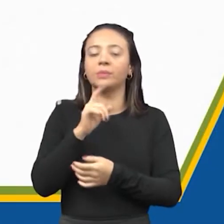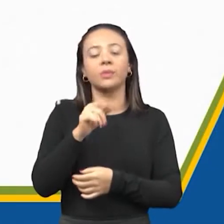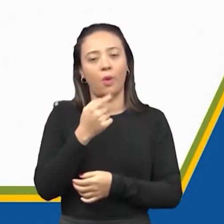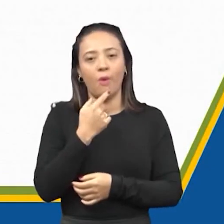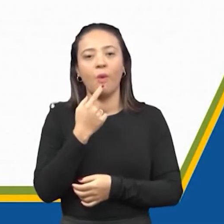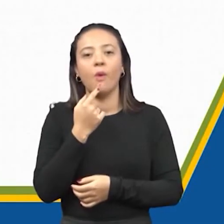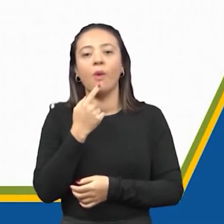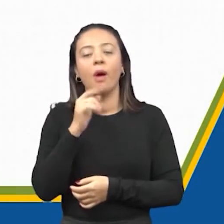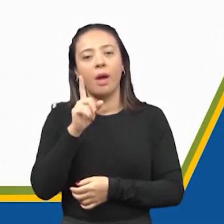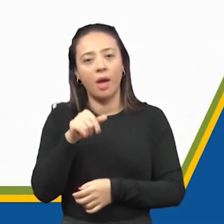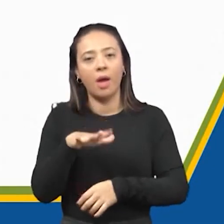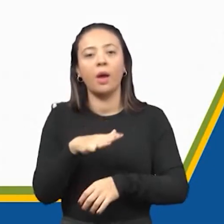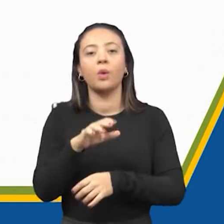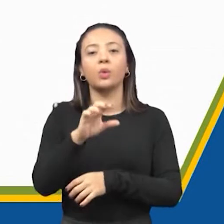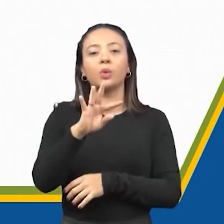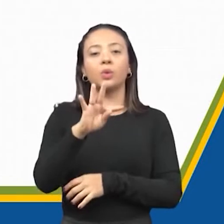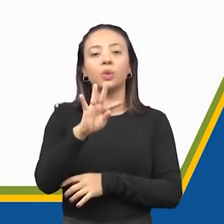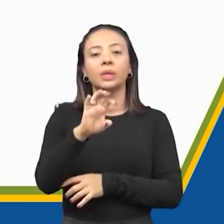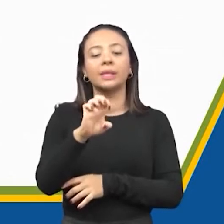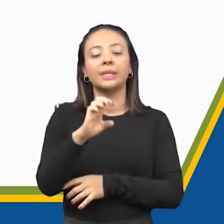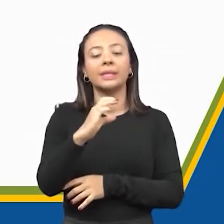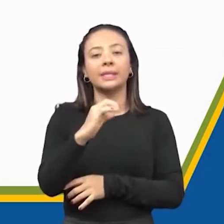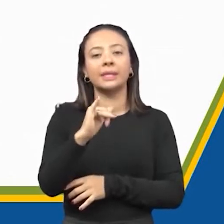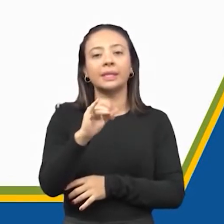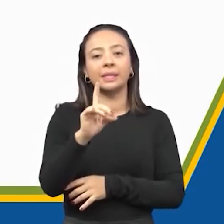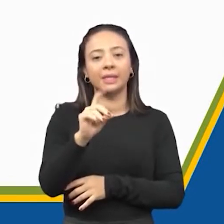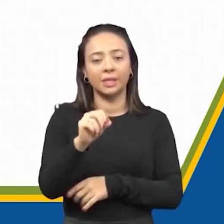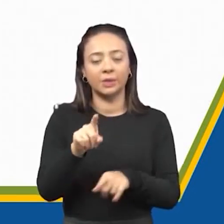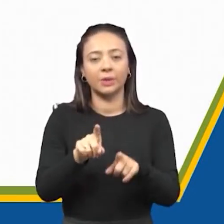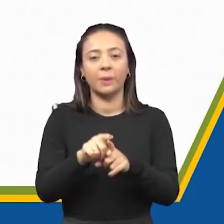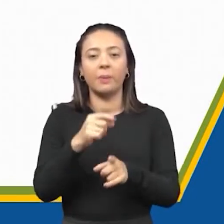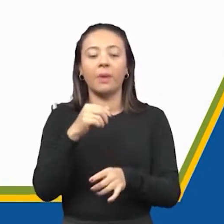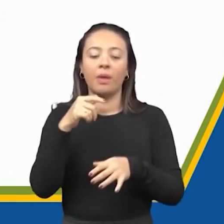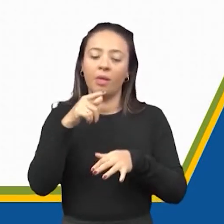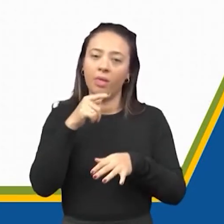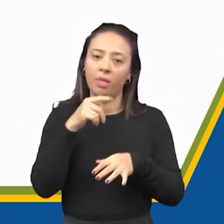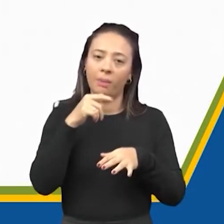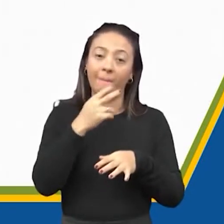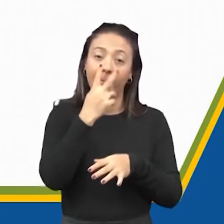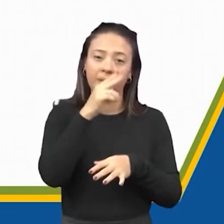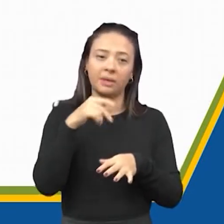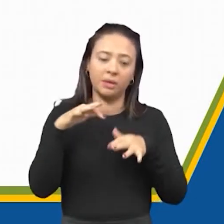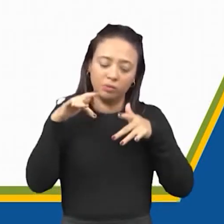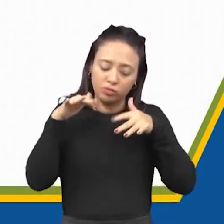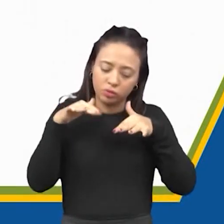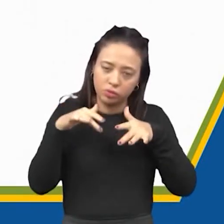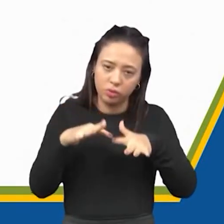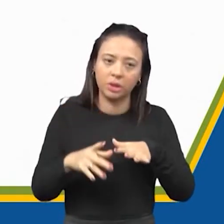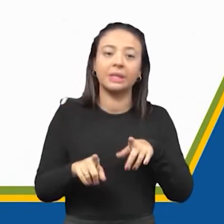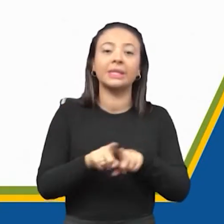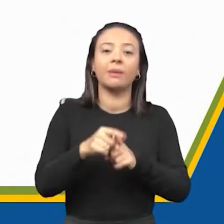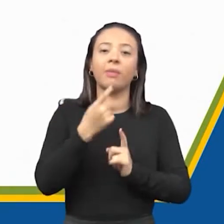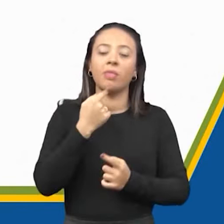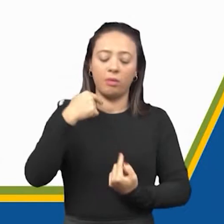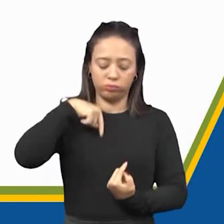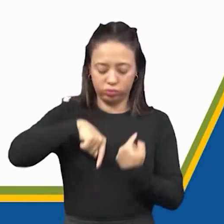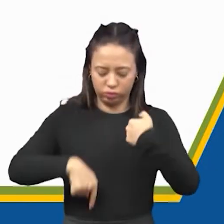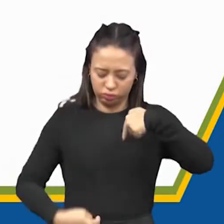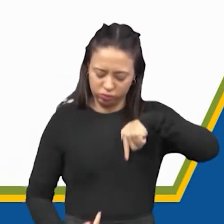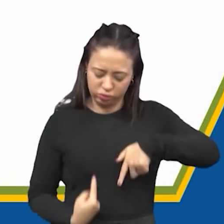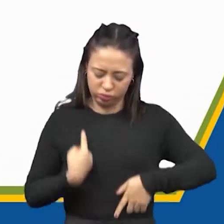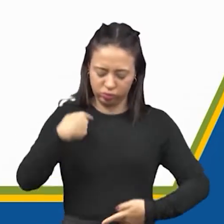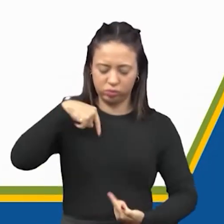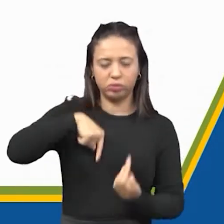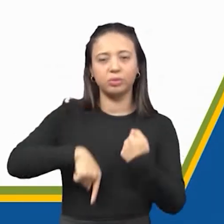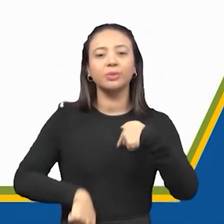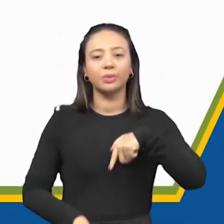é um tecido conjuntivo, ele é líquido e ele circula por todo o nosso corpo através dos vasos